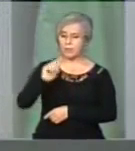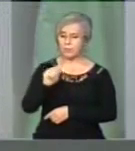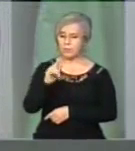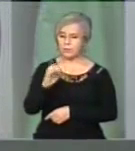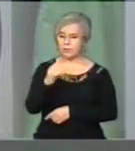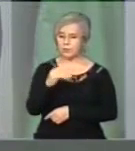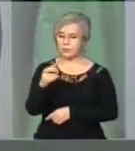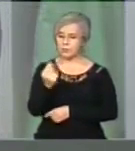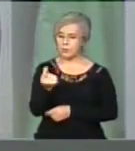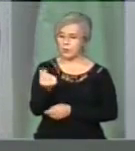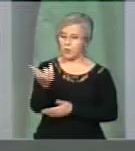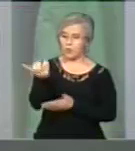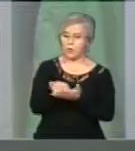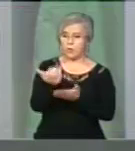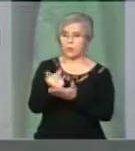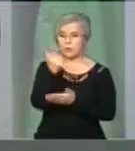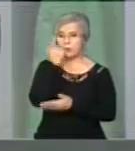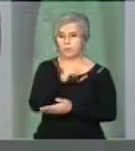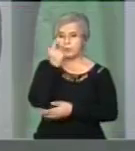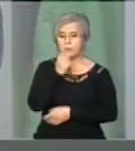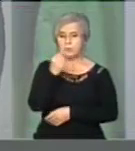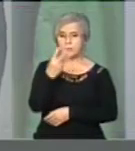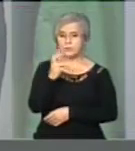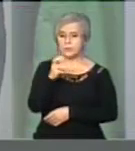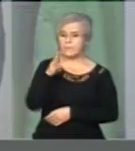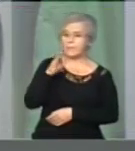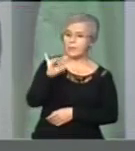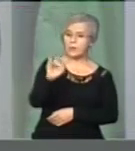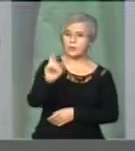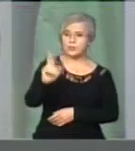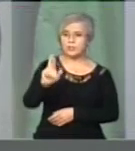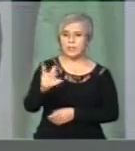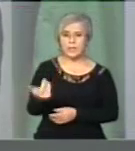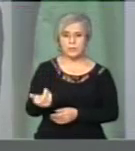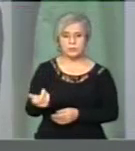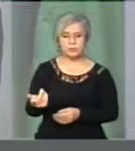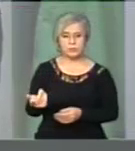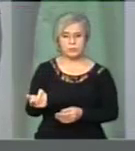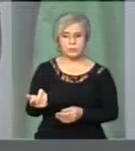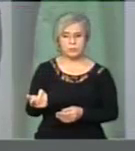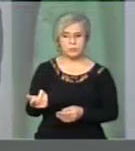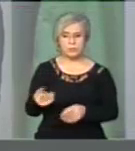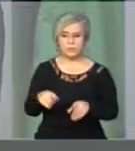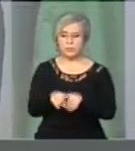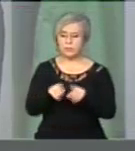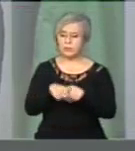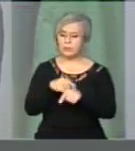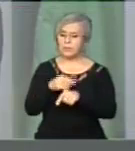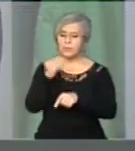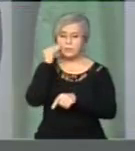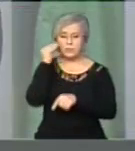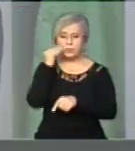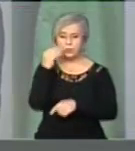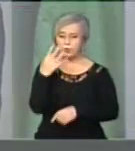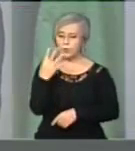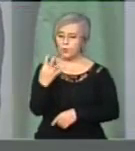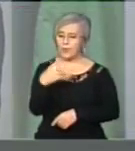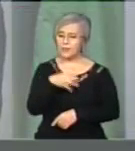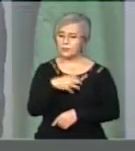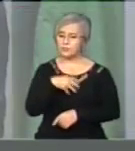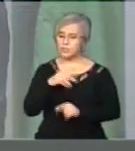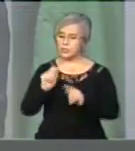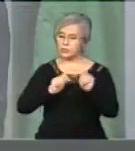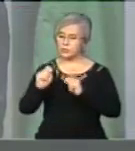obter um recurso de 35 bilhões de reais. Em contrapartida, se debruçou em buscar apenas 4 maneiras de